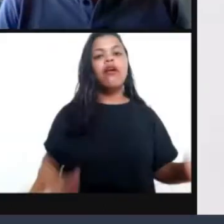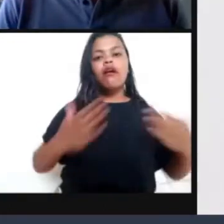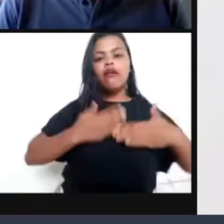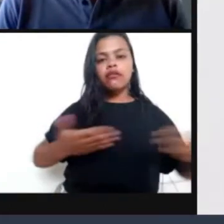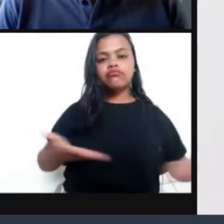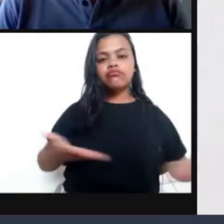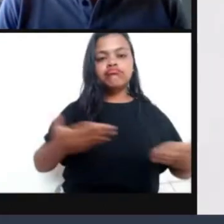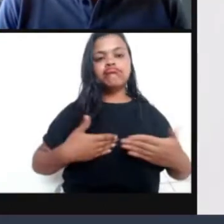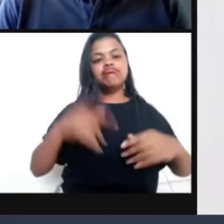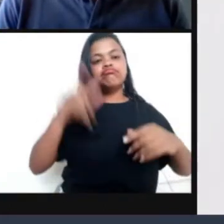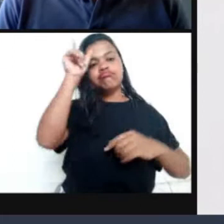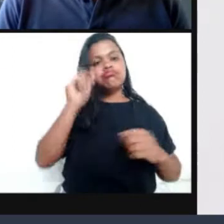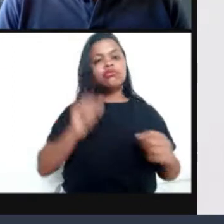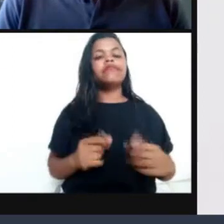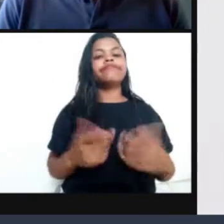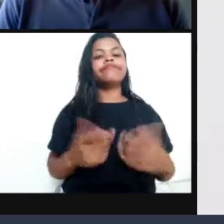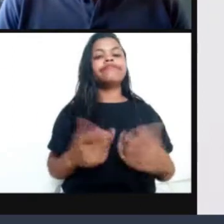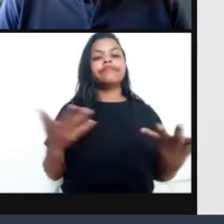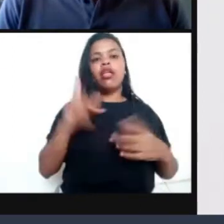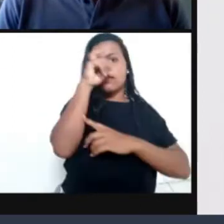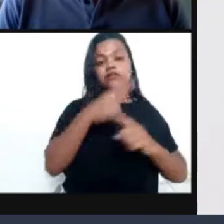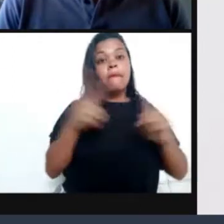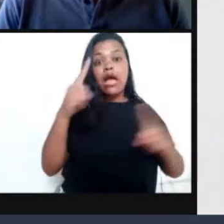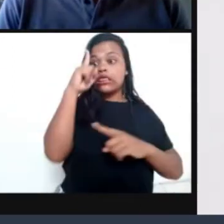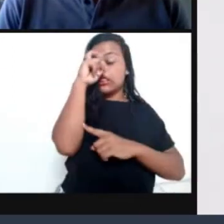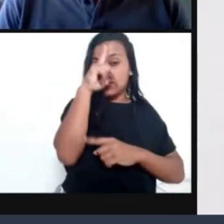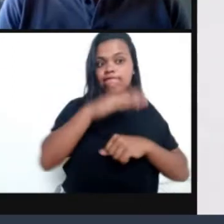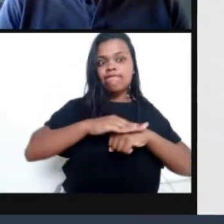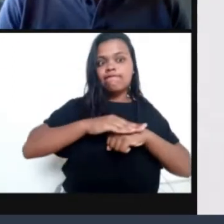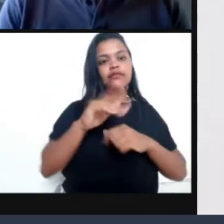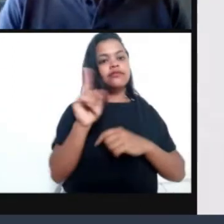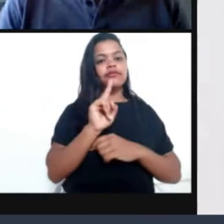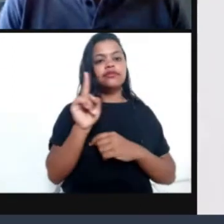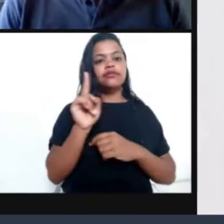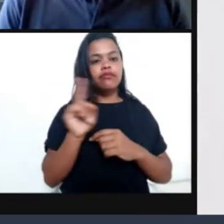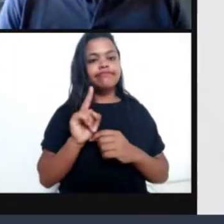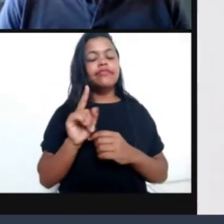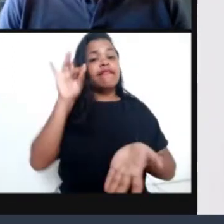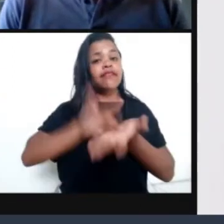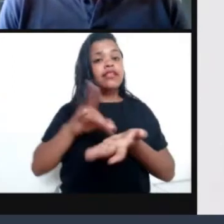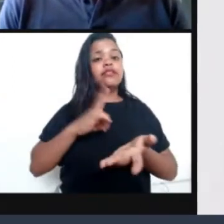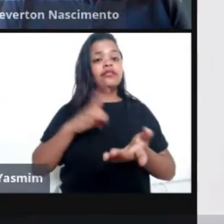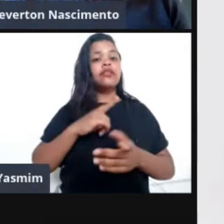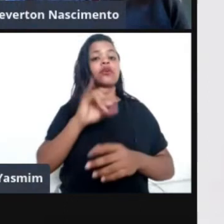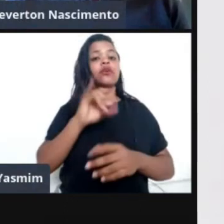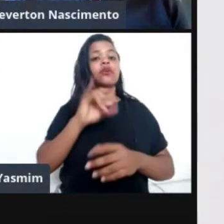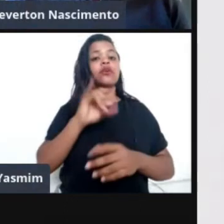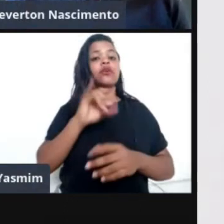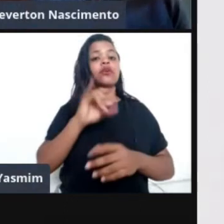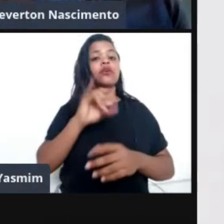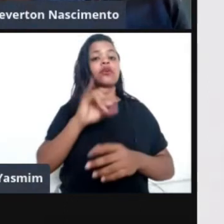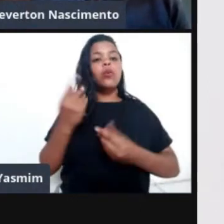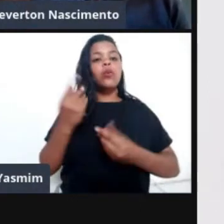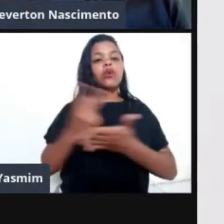tão difícil de entender assim. Na realidade, ela está trazendo aqui o que acontece a nível celular. Então, os estudos mais